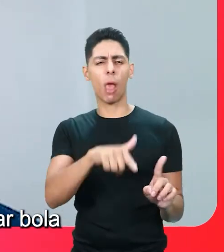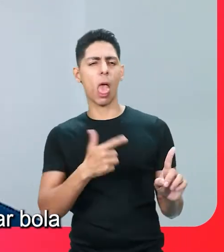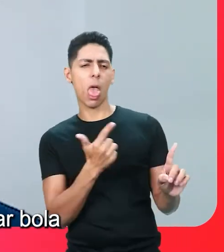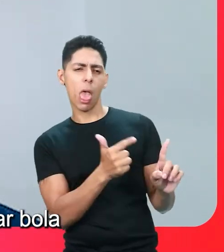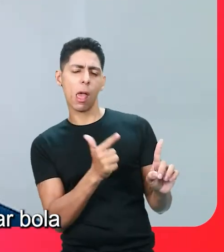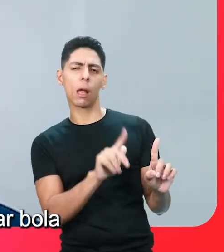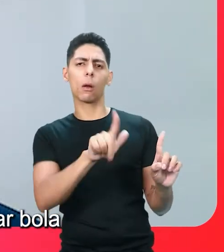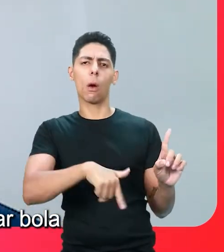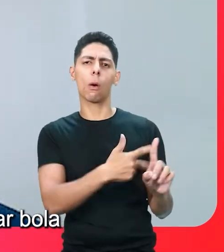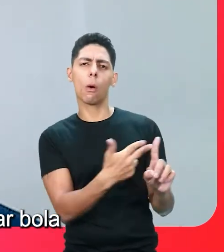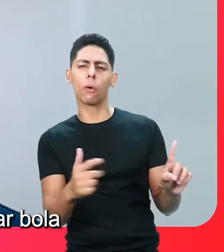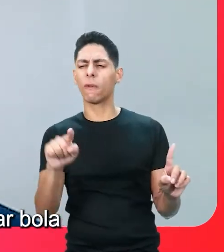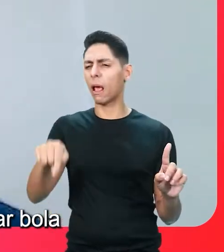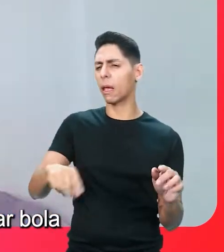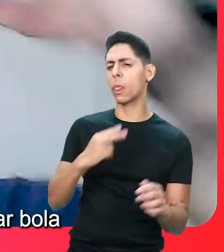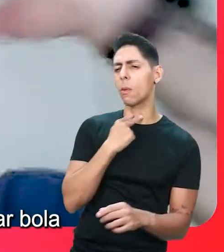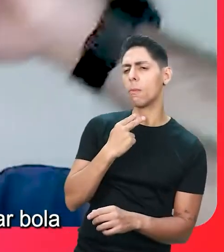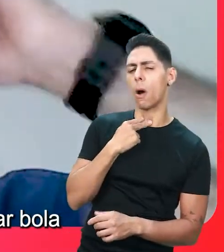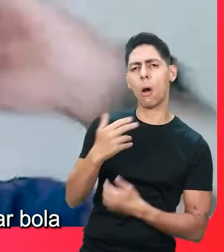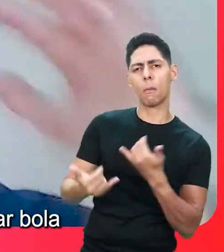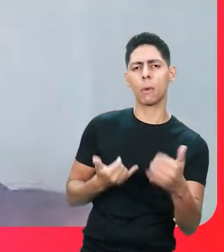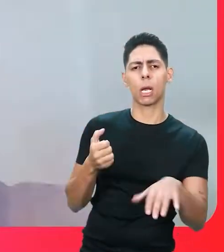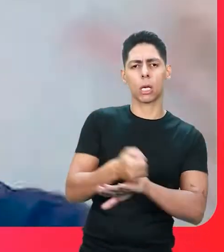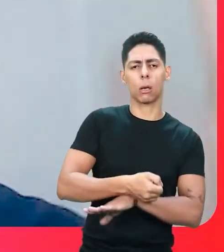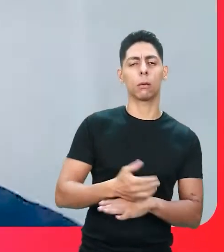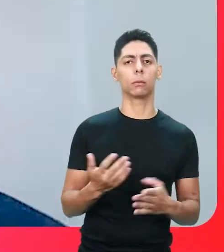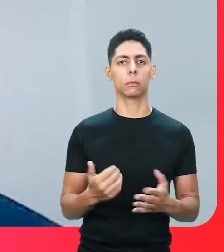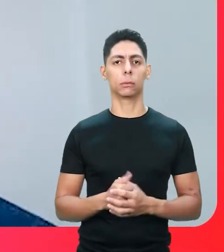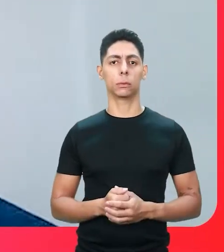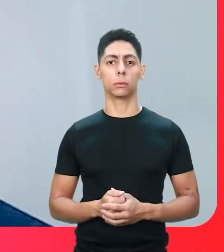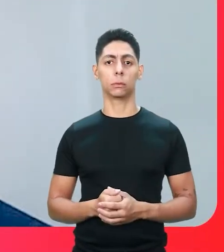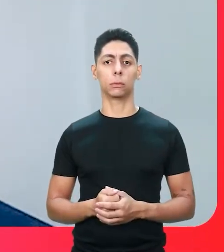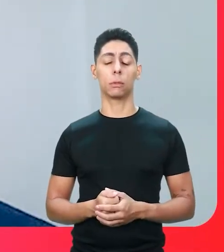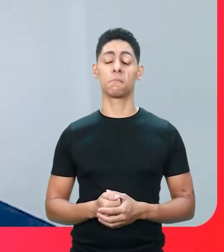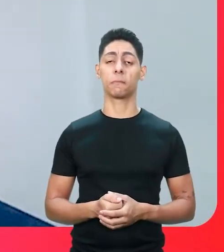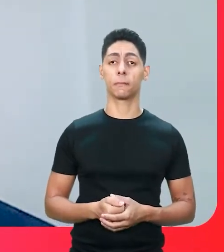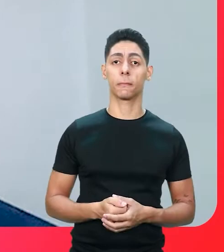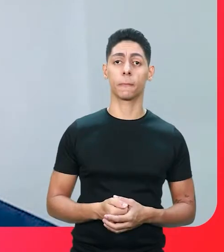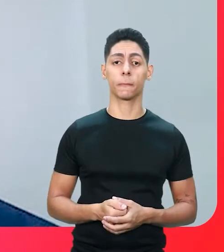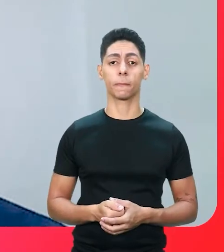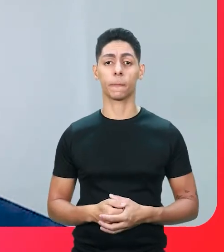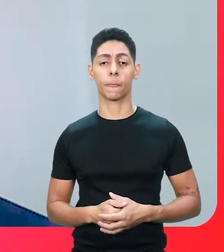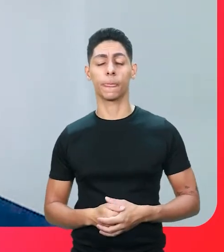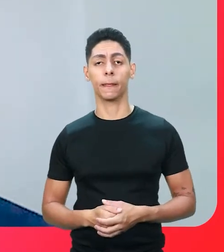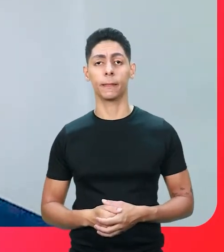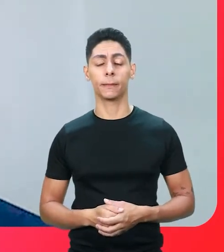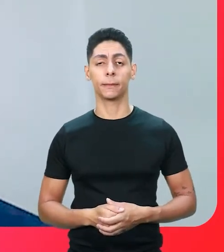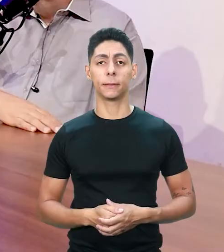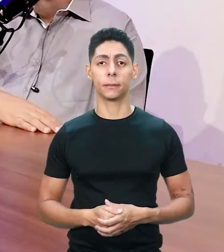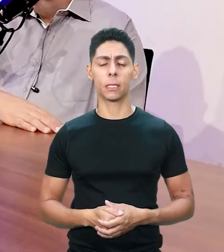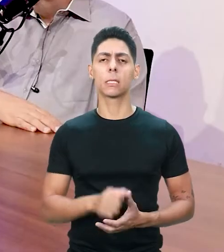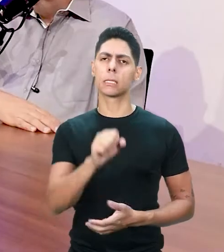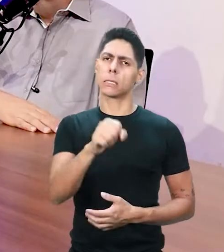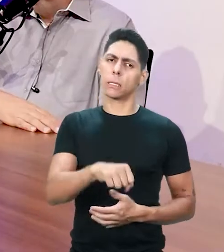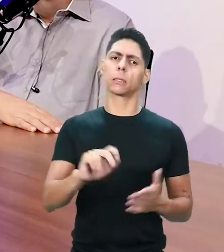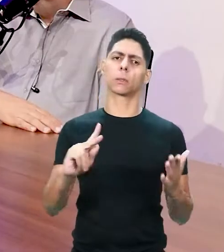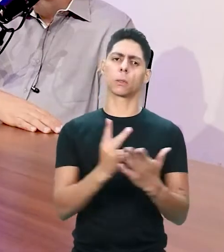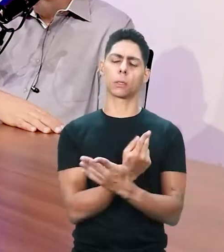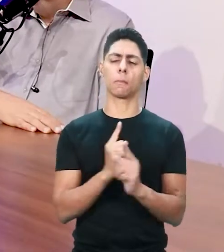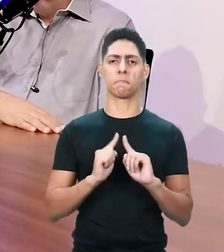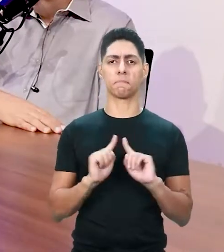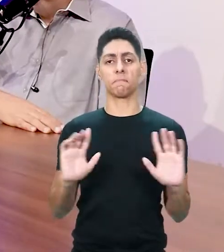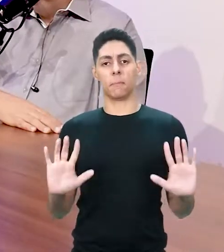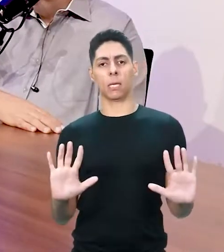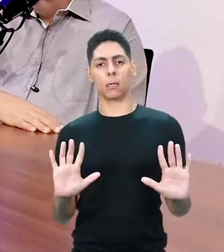olhos, aqui você não joga, não. Aí eu amarrava um elástico no óculos e ia jogar bola. Mas aí não joga, não. Tinha, mas vem cá,